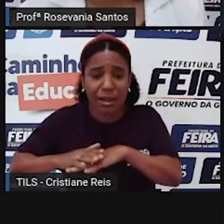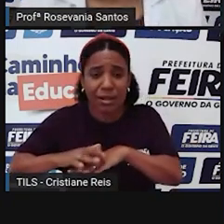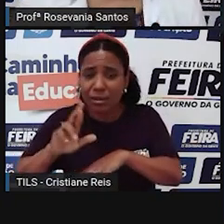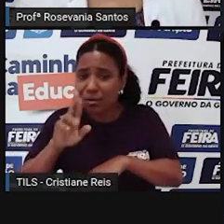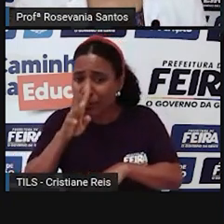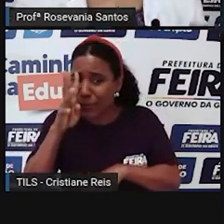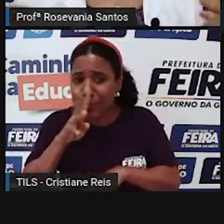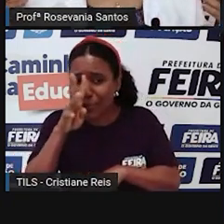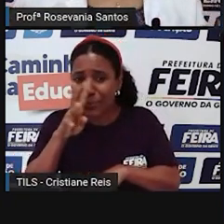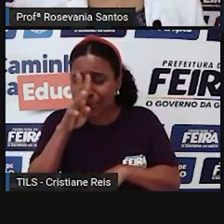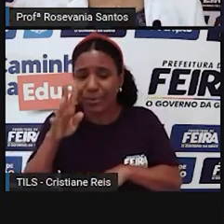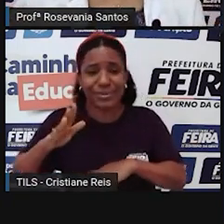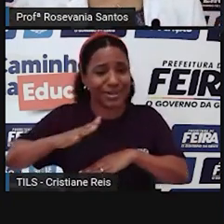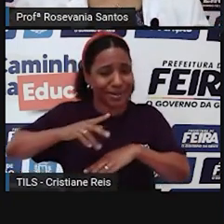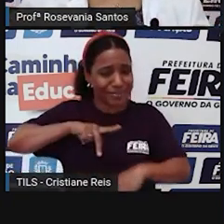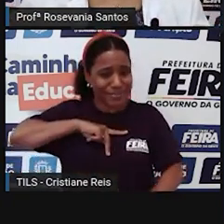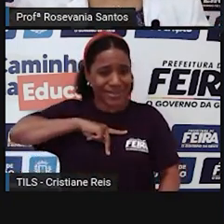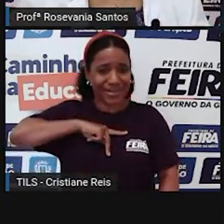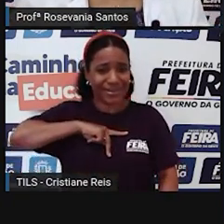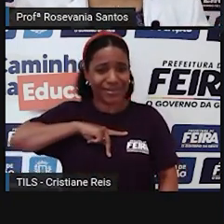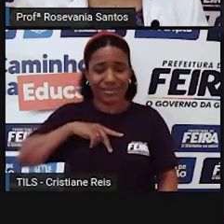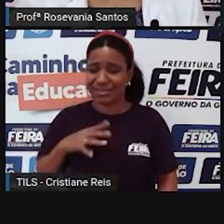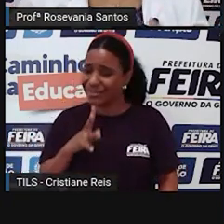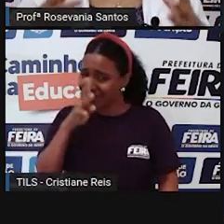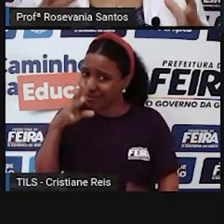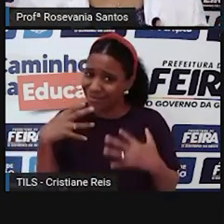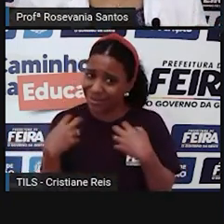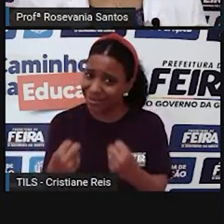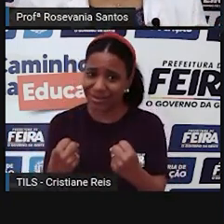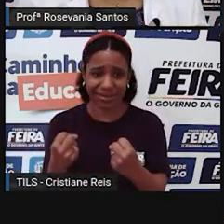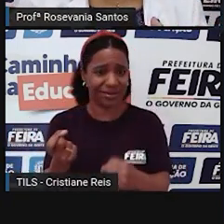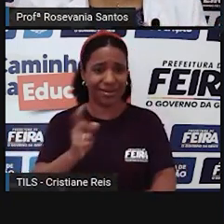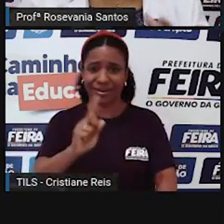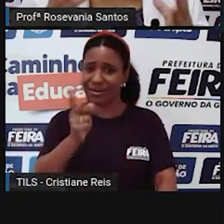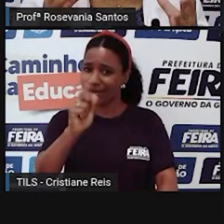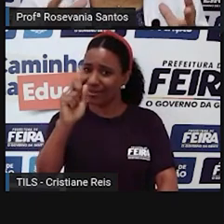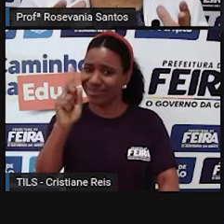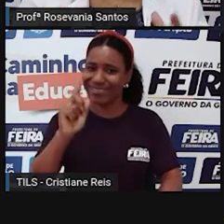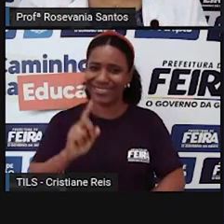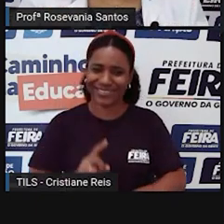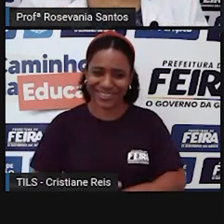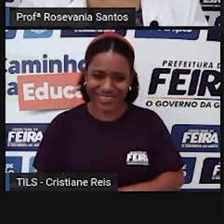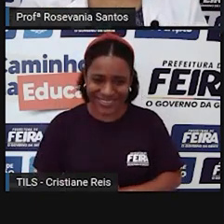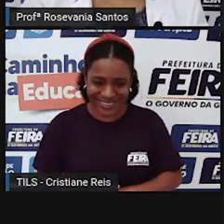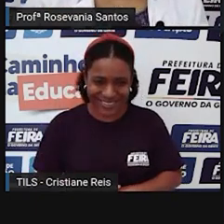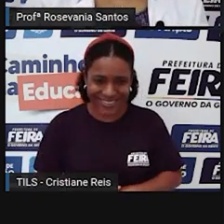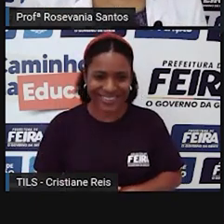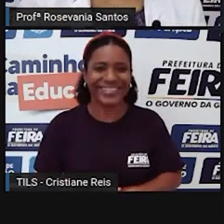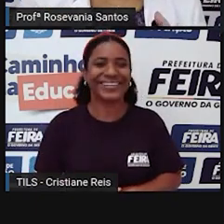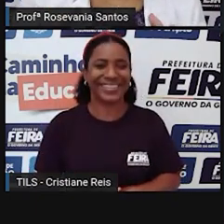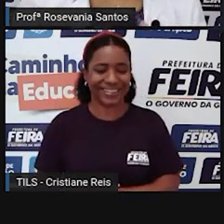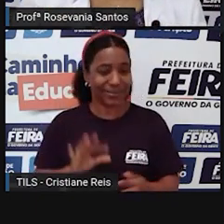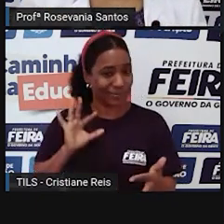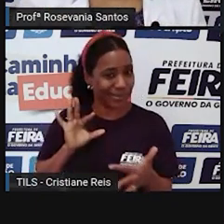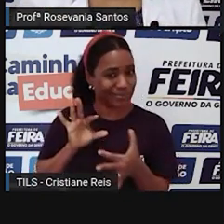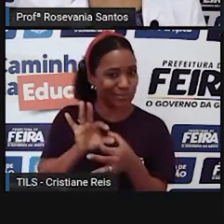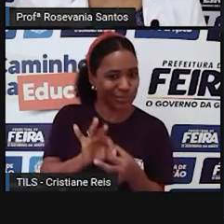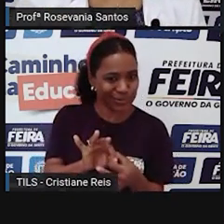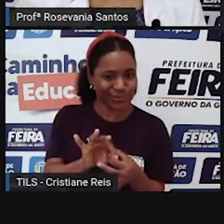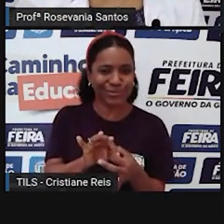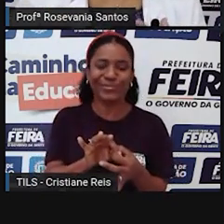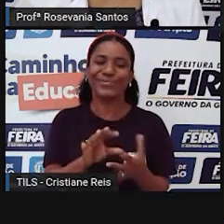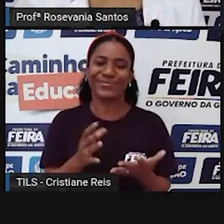meu espaço? E aí, teoricamente, a gente cria vínculos com aquilo ali, a gente cria